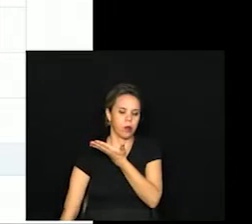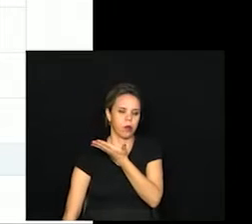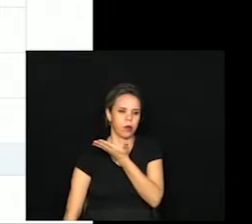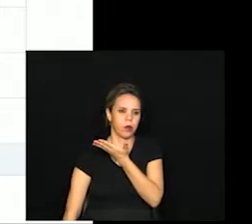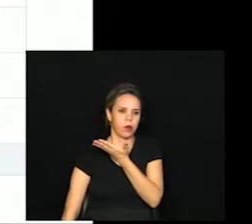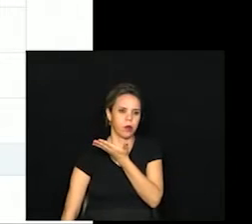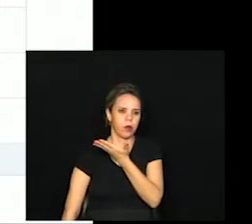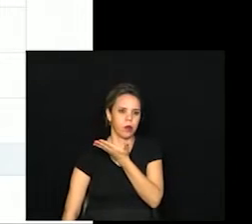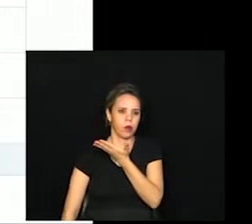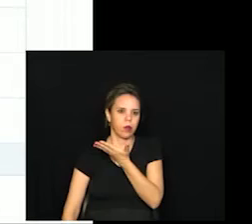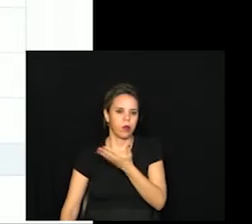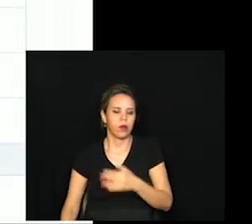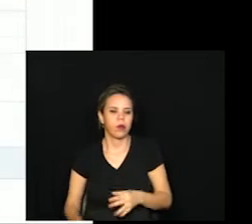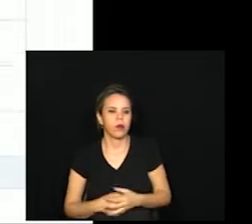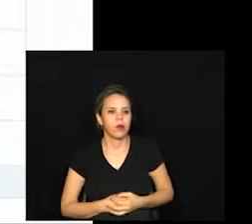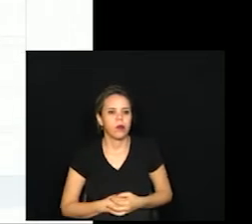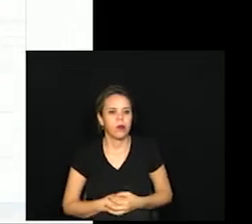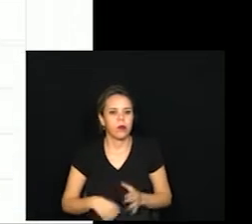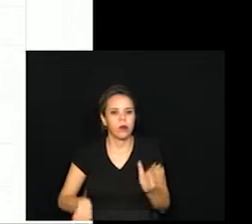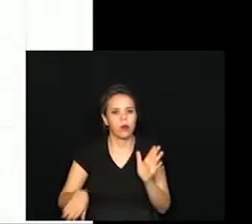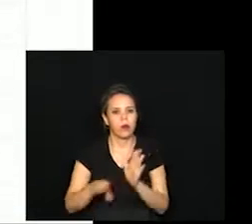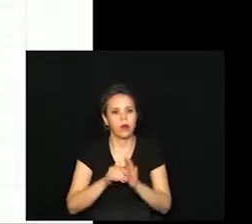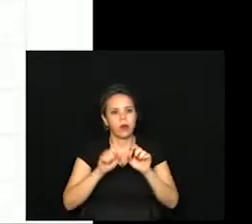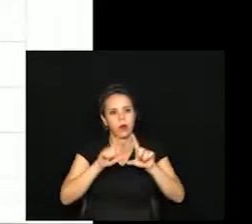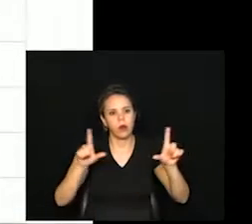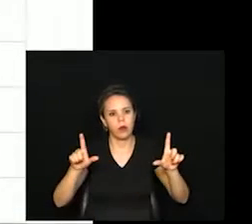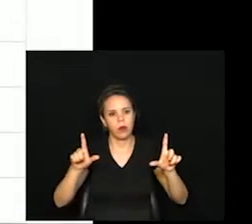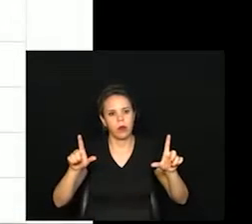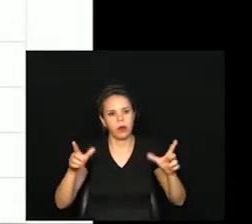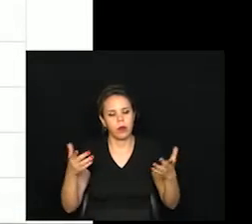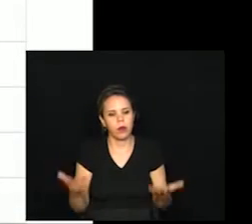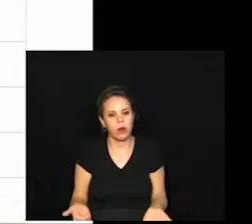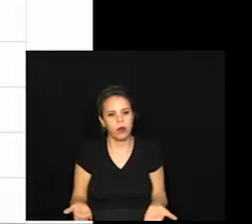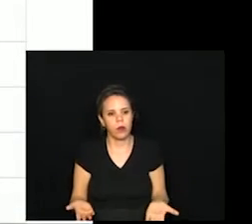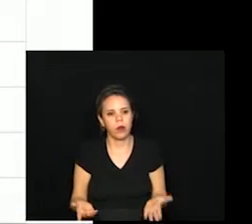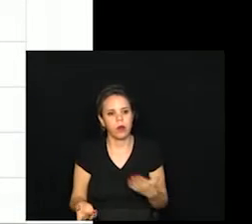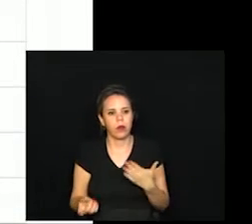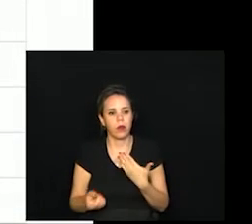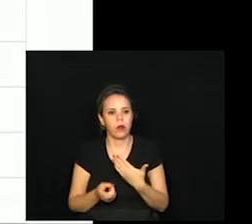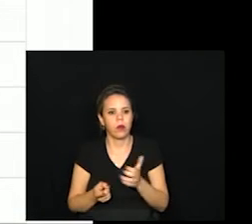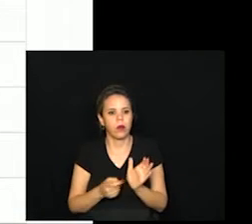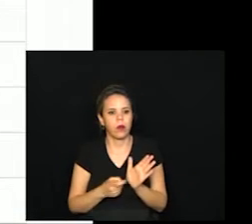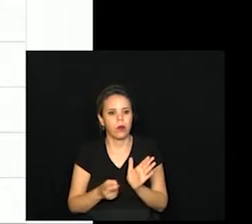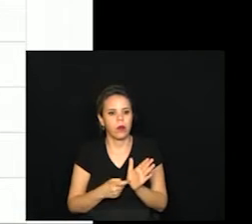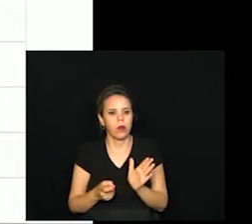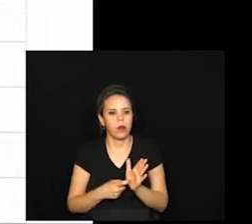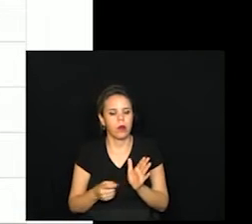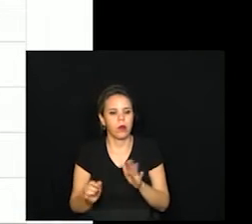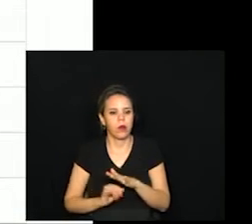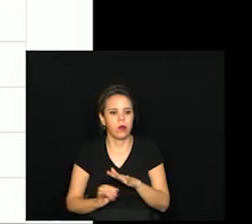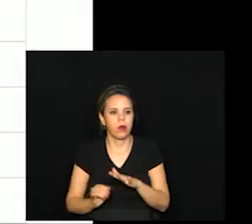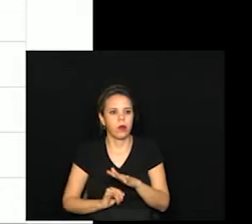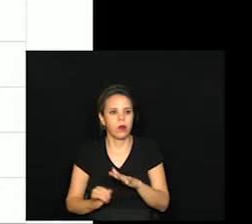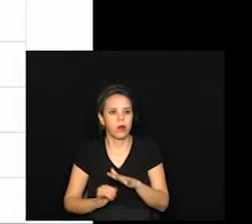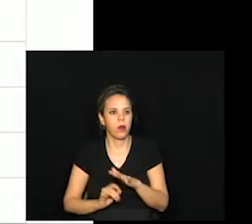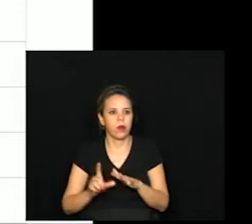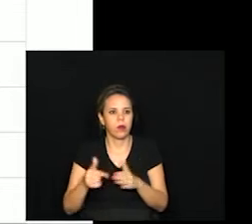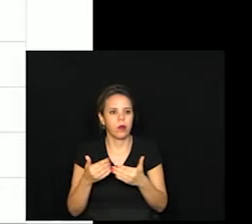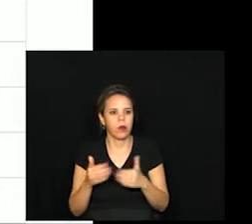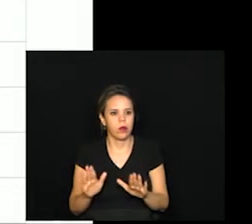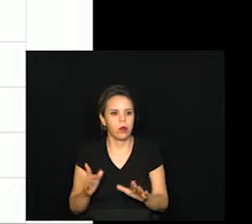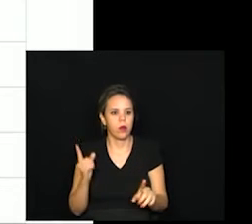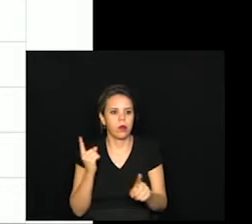campinas.sp.lege.br é o site. Aí, para chegar nesta tela que nós temos aqui, você aperta no institucional e depois você